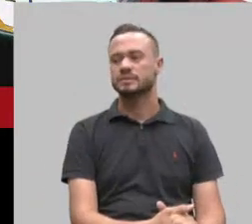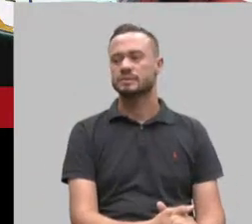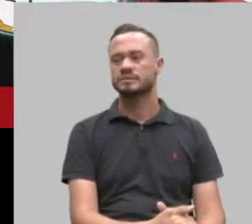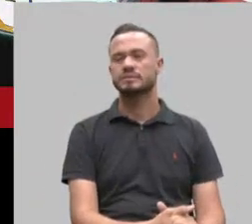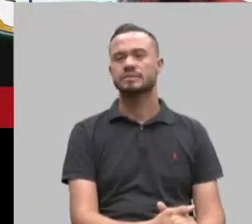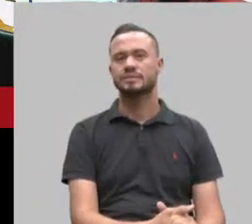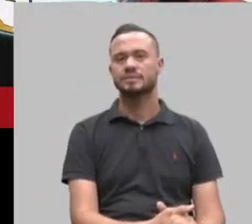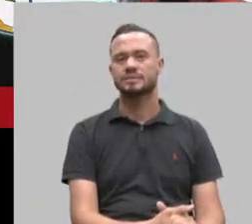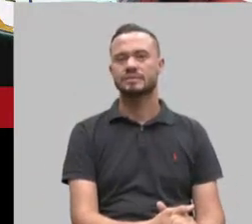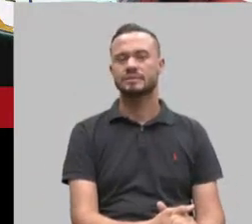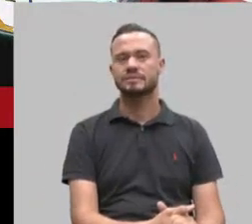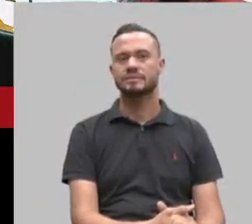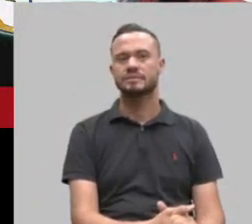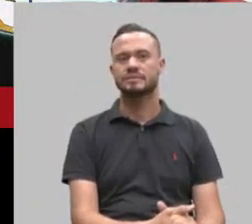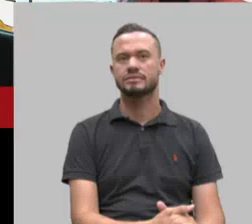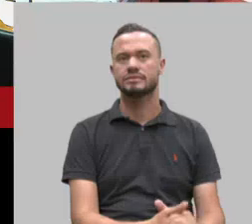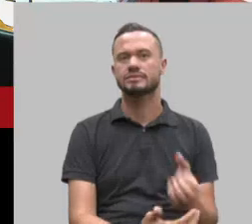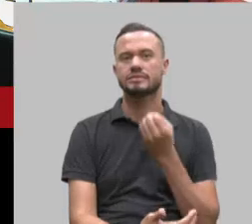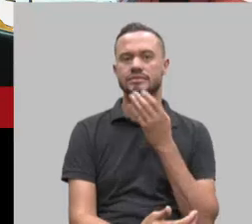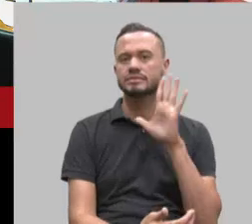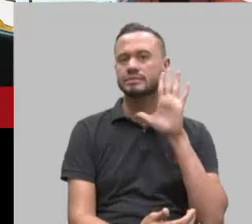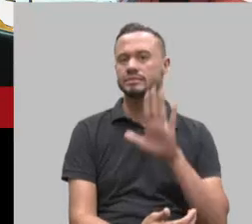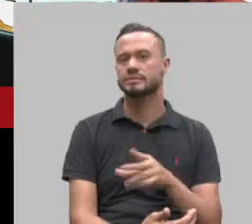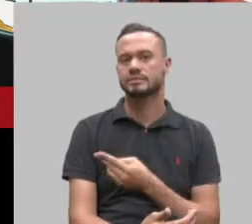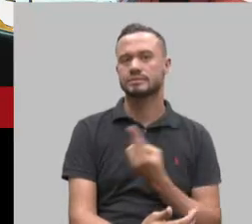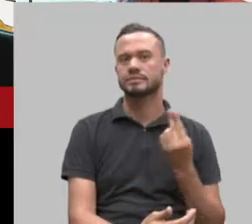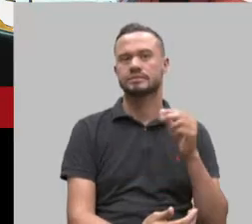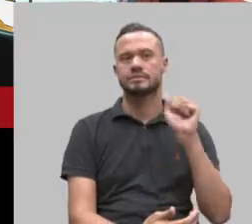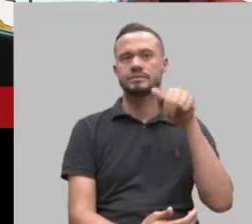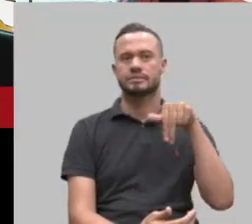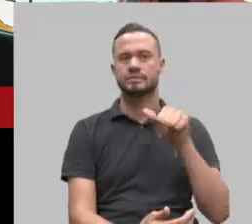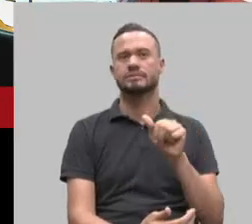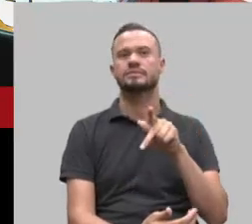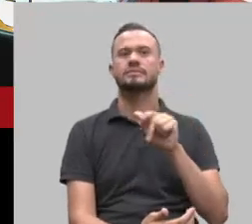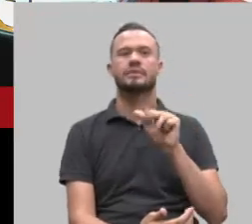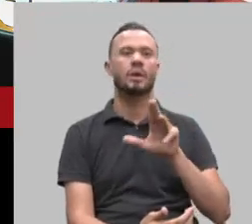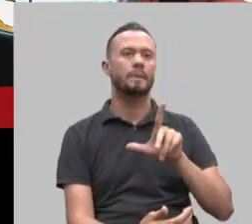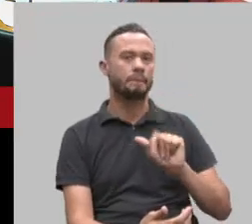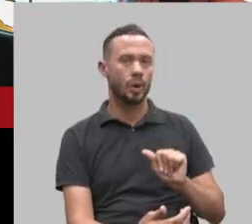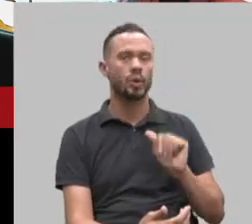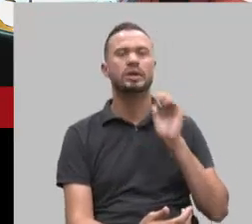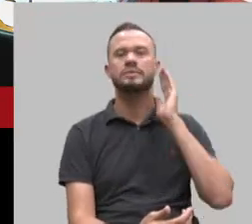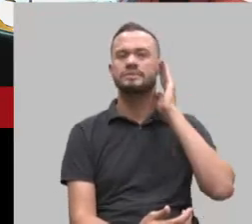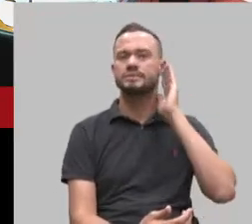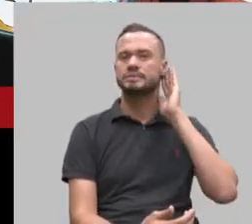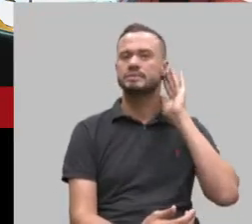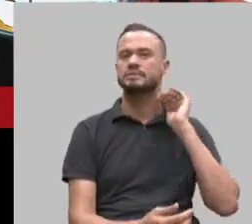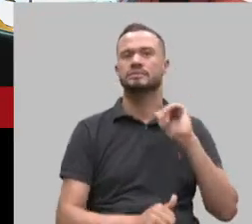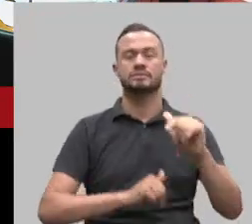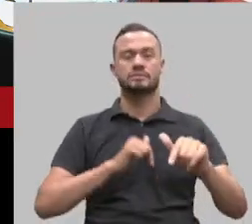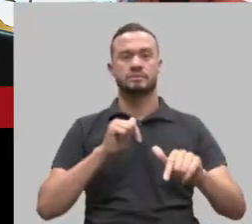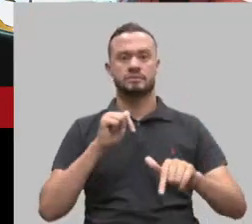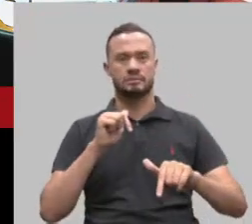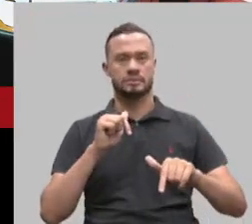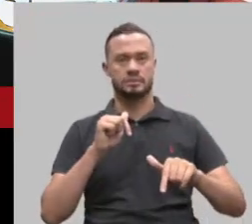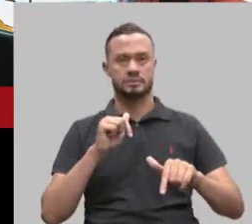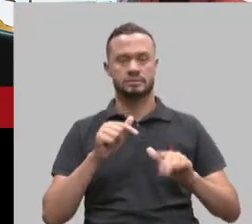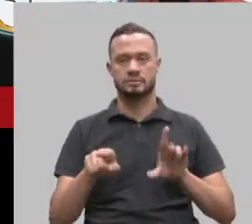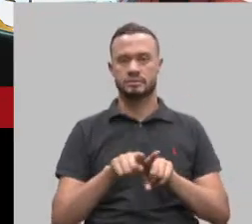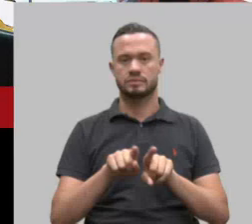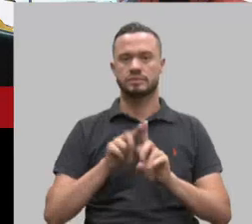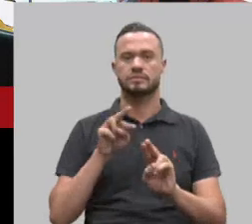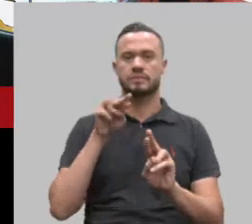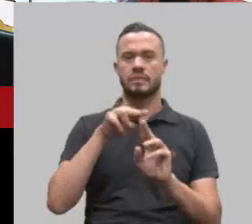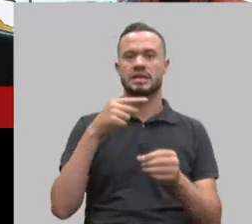propostas Boa tarde meu nome é Ana Paula Gomes Torres faço parte do Polo Noroeste e represento a cidade